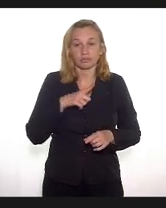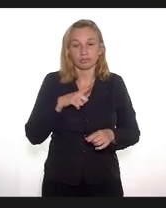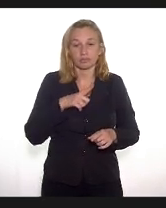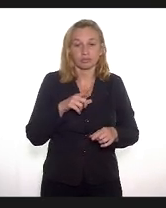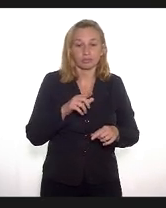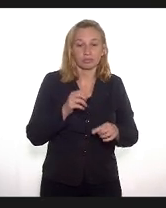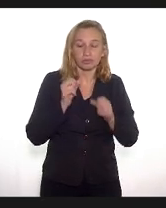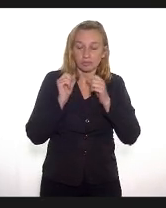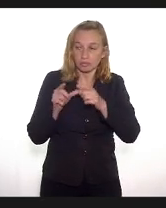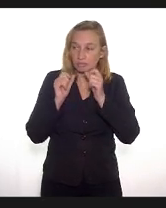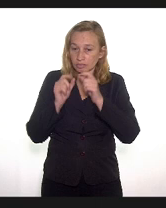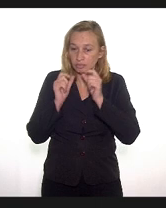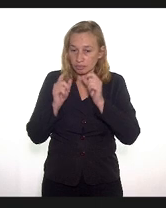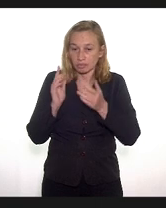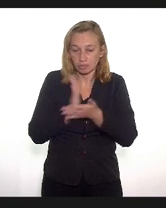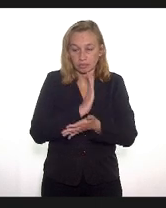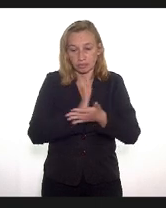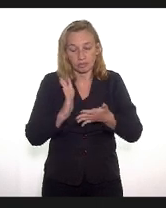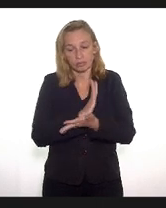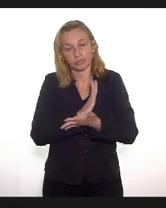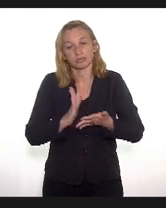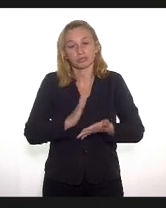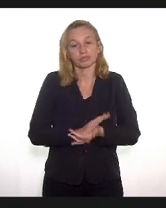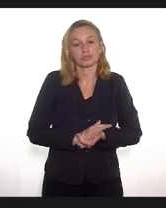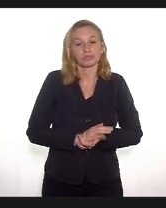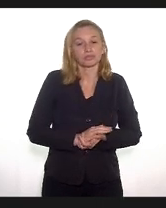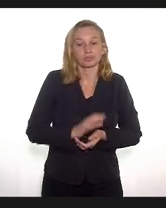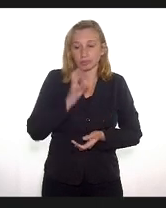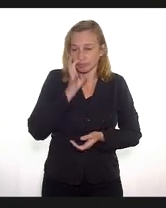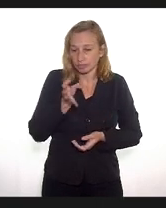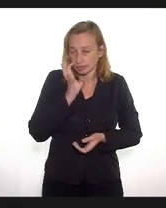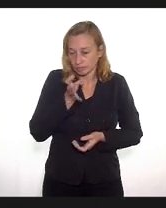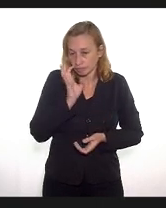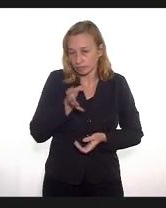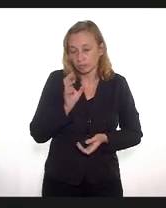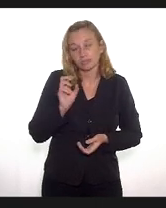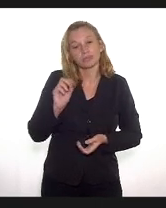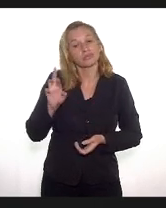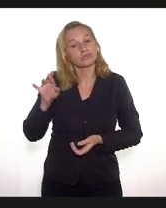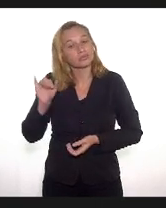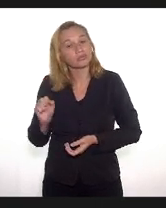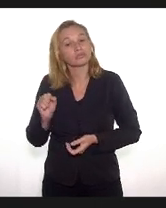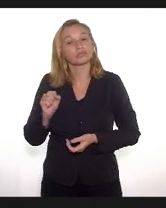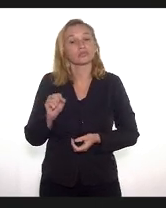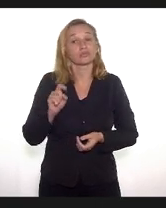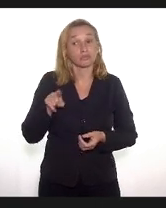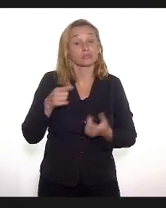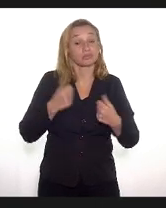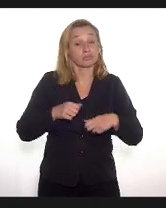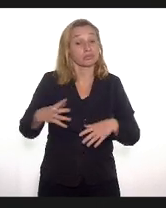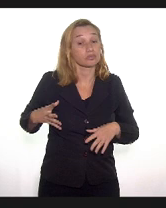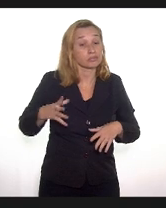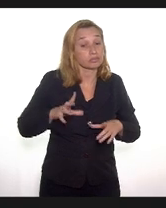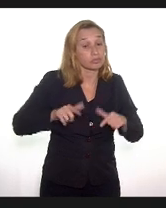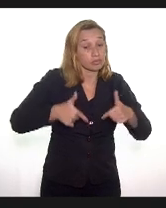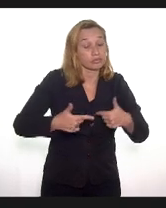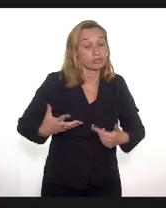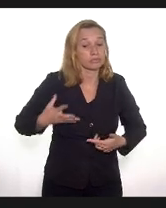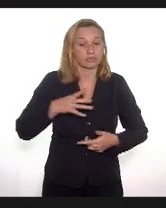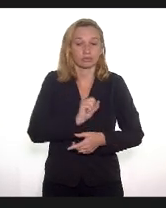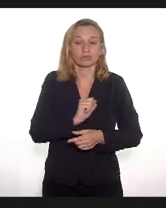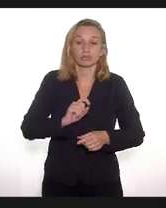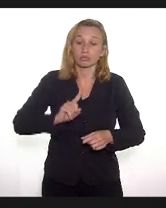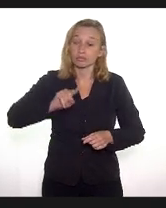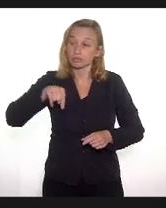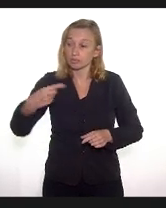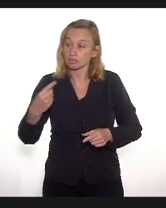determinadas reclamações, determinadas denúncias de ouvidoria, é um sinal que você tem que atuar rápido, né? Porque isso pode depois gerar um